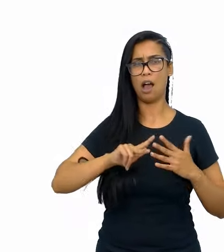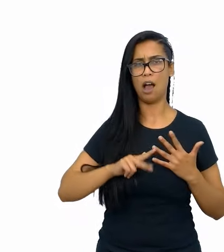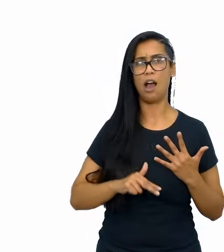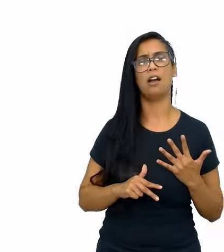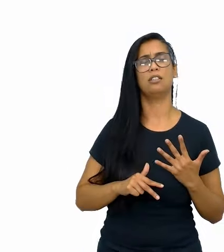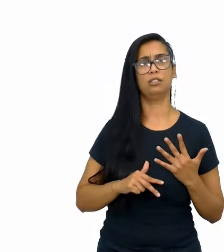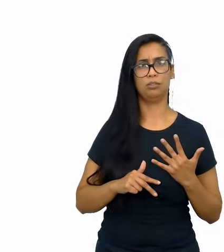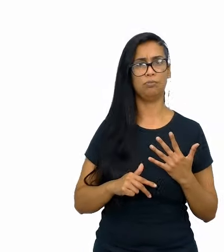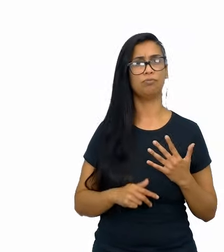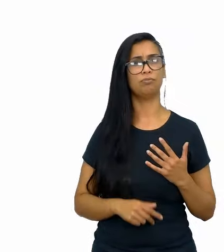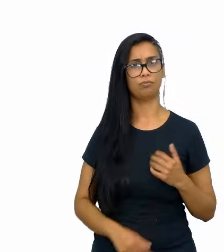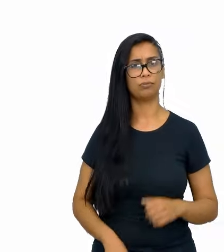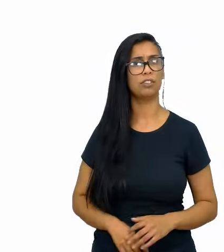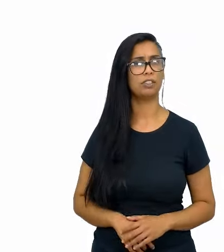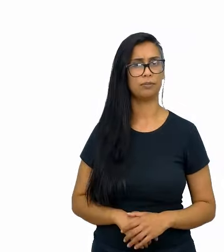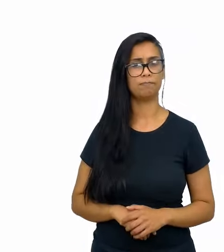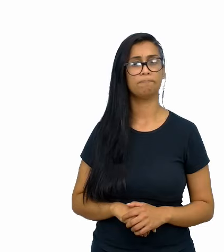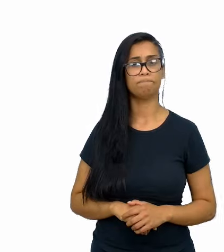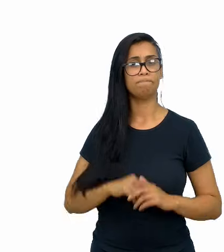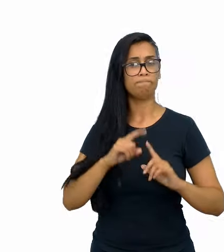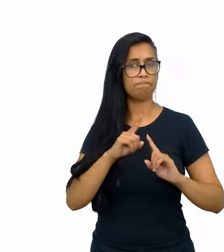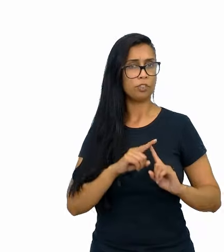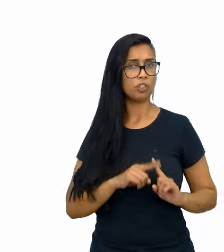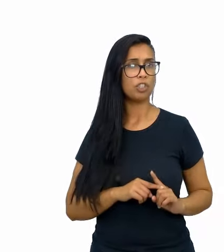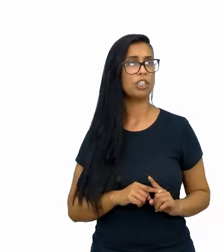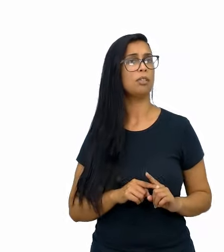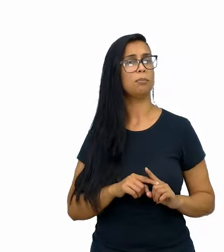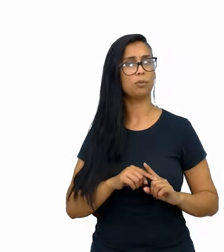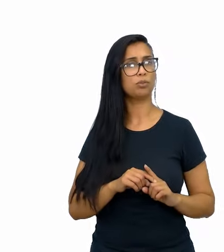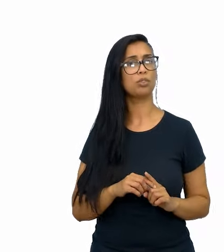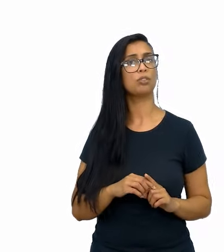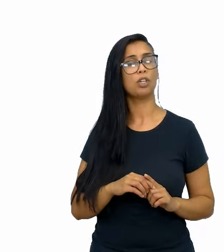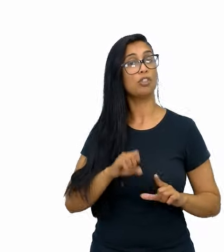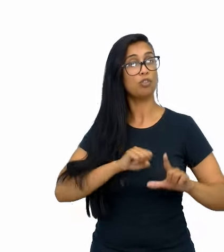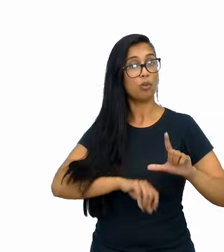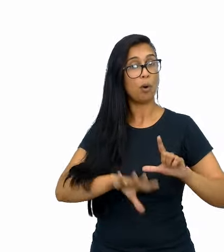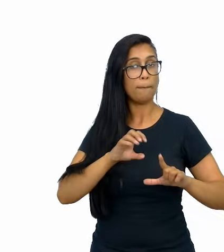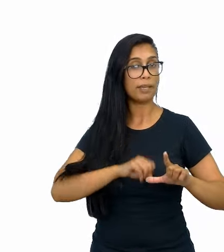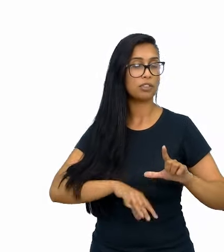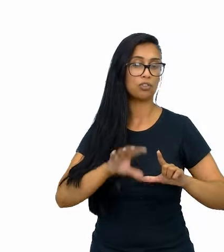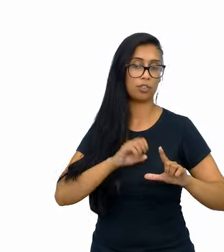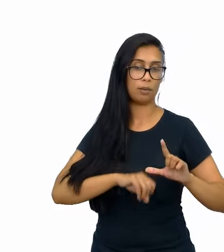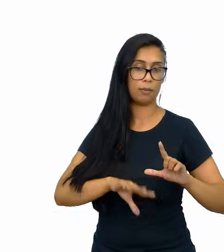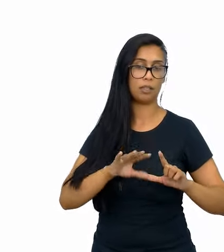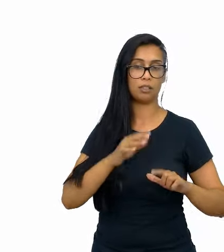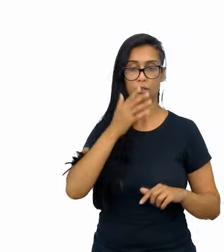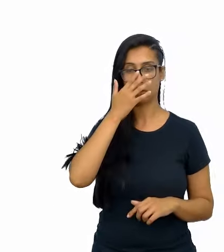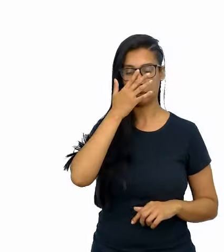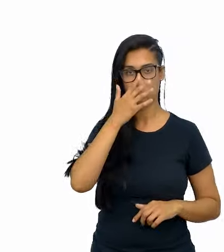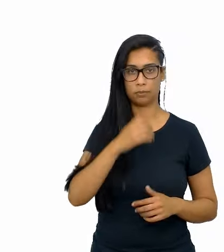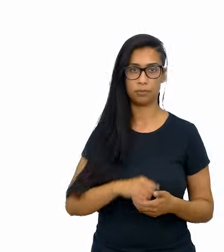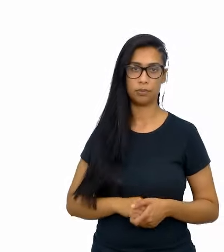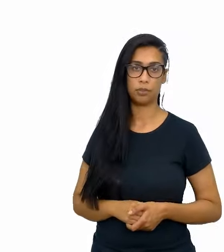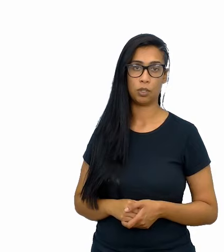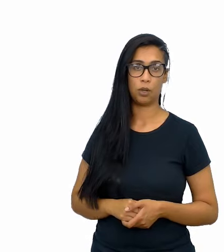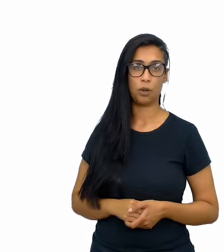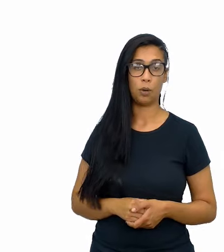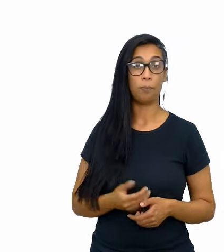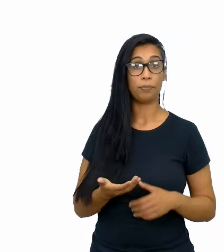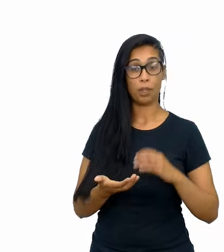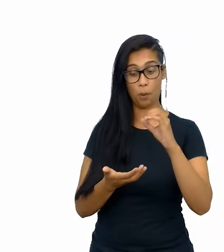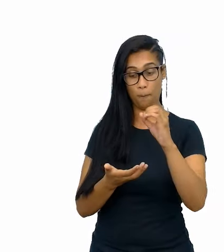diferentes formatos, né, de compartilhamento. E, além disso, a questão dos mapas, né, tanto o